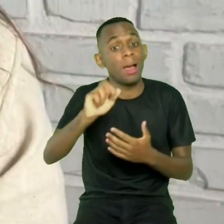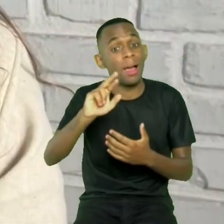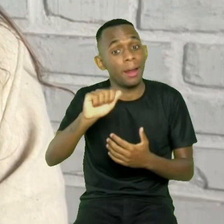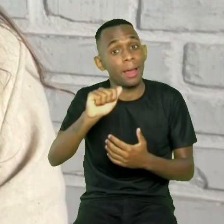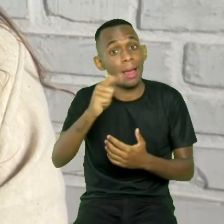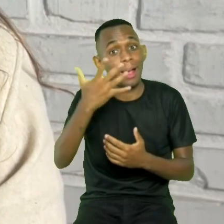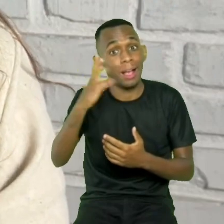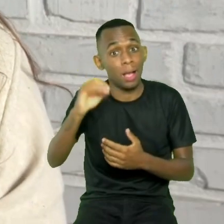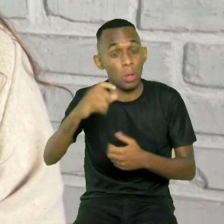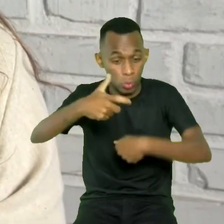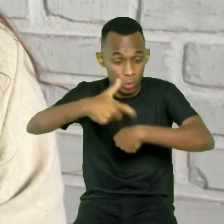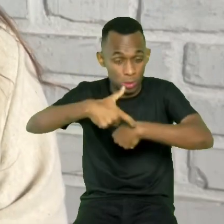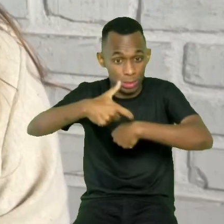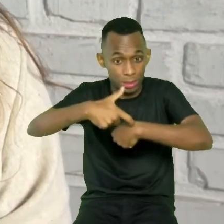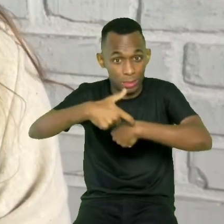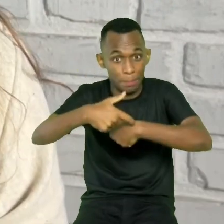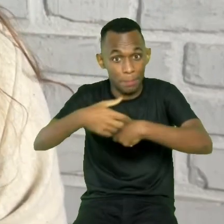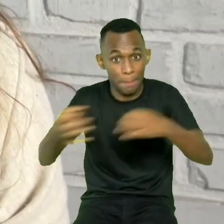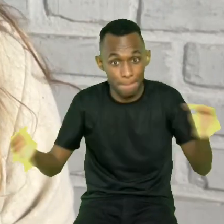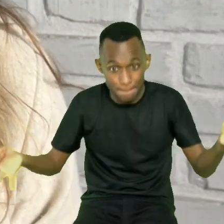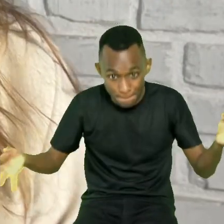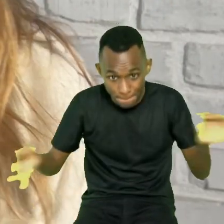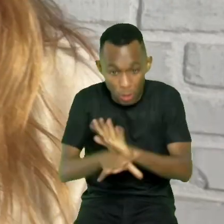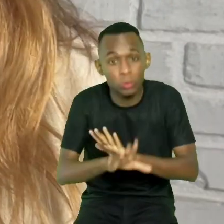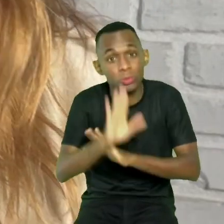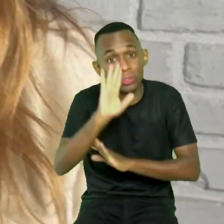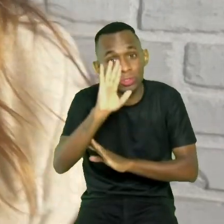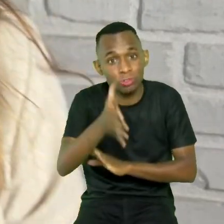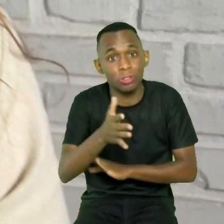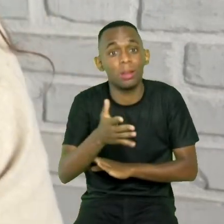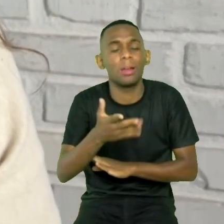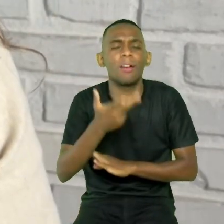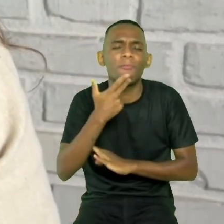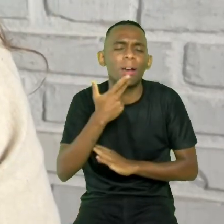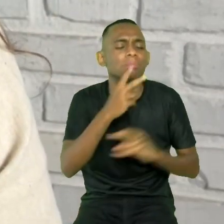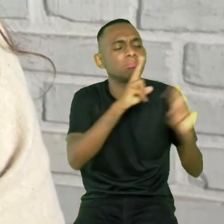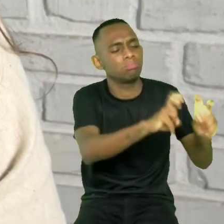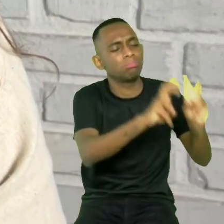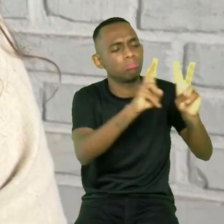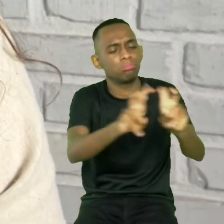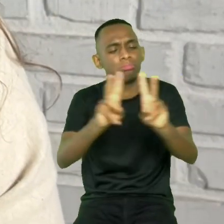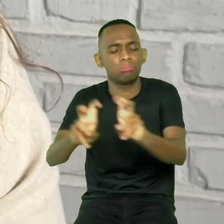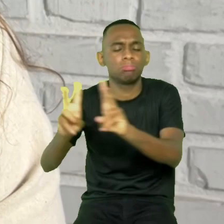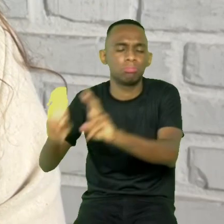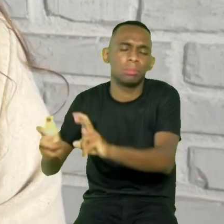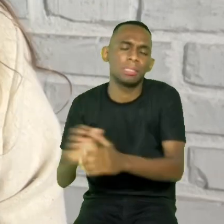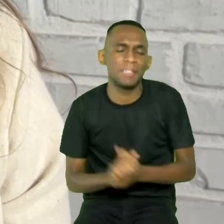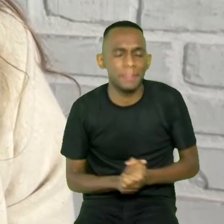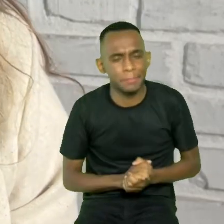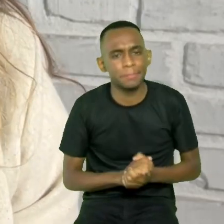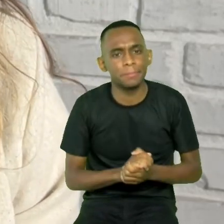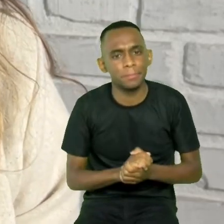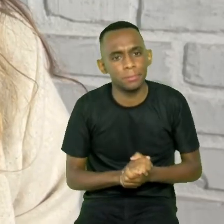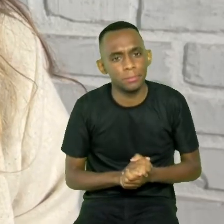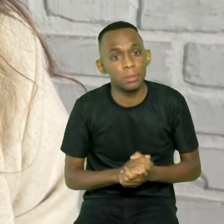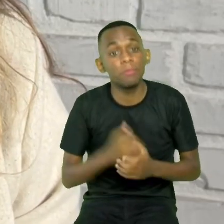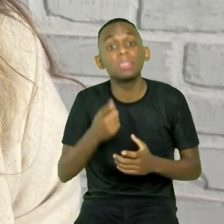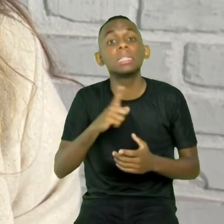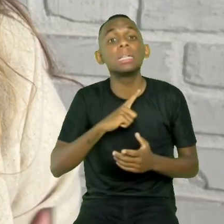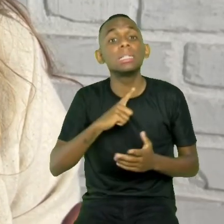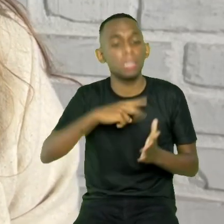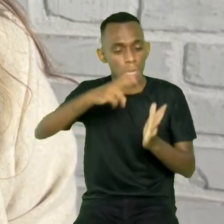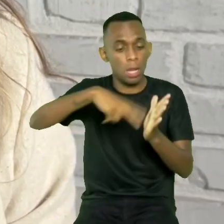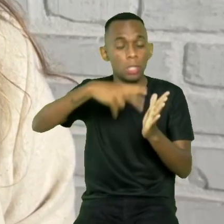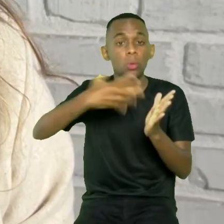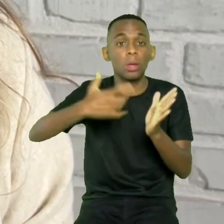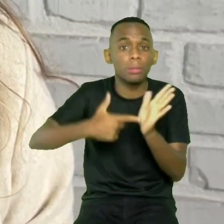aqui já acabou, falando um pouquinho de cada coisa. É, Você trouxe alguma leitura que você queira fazer?